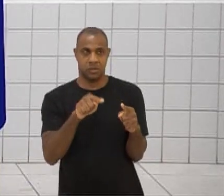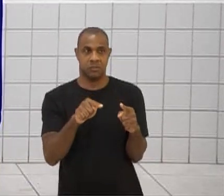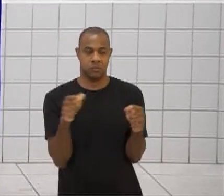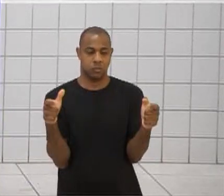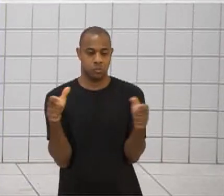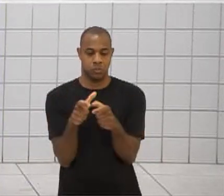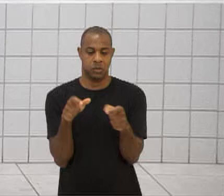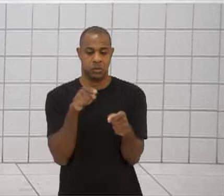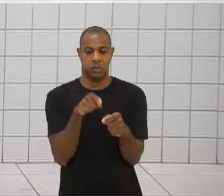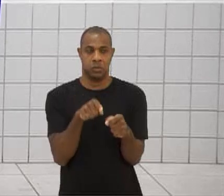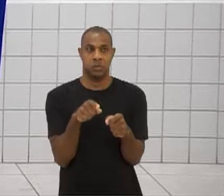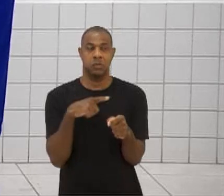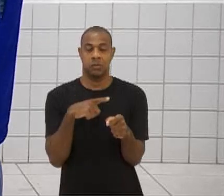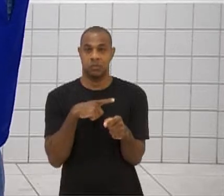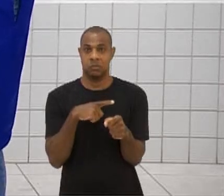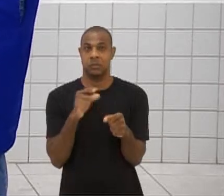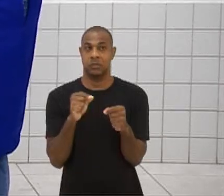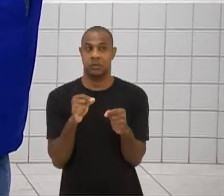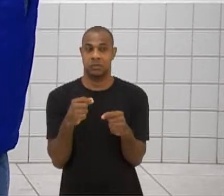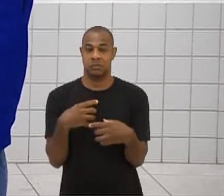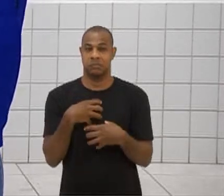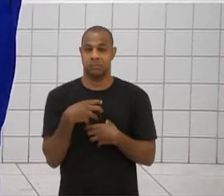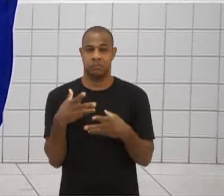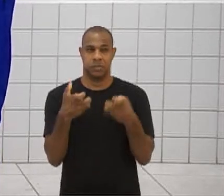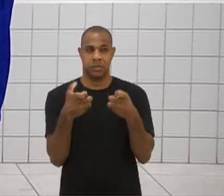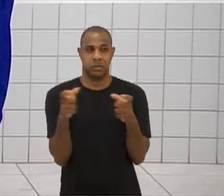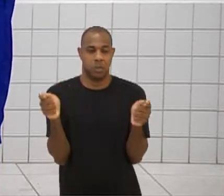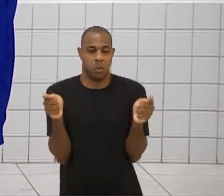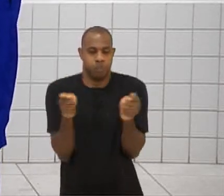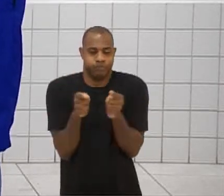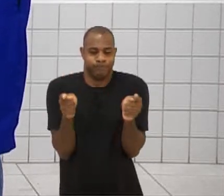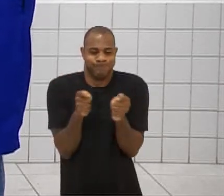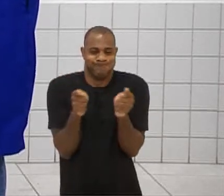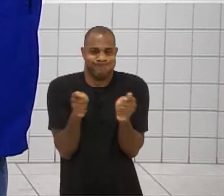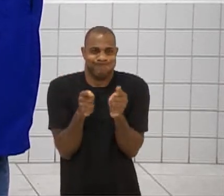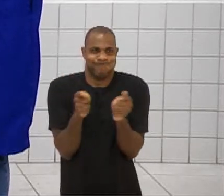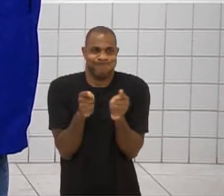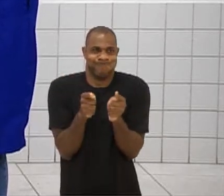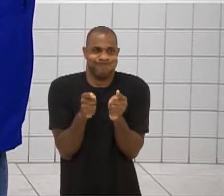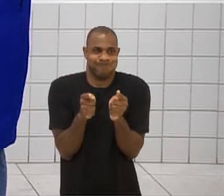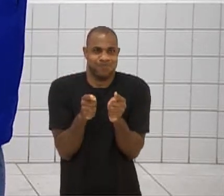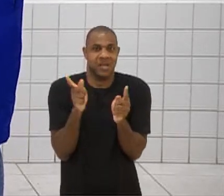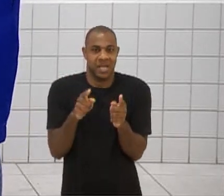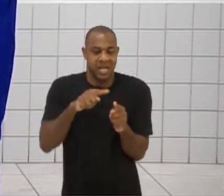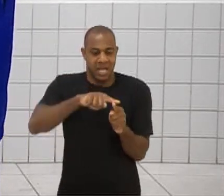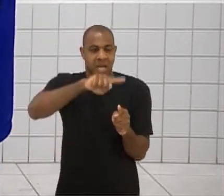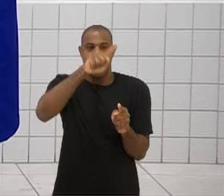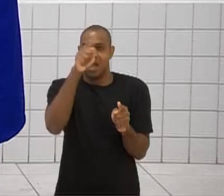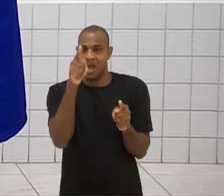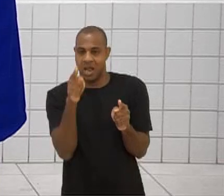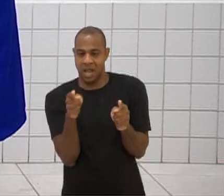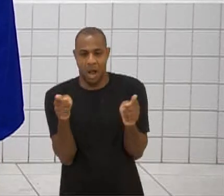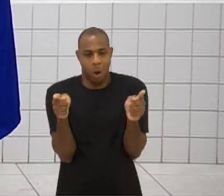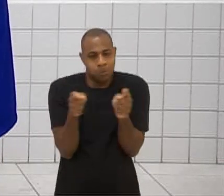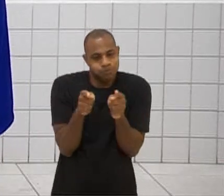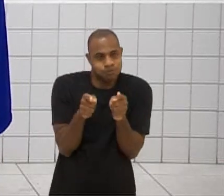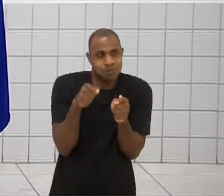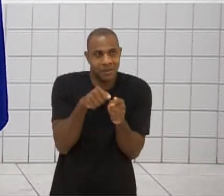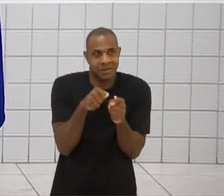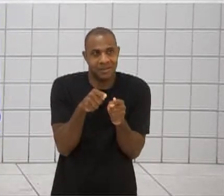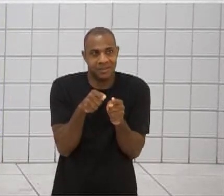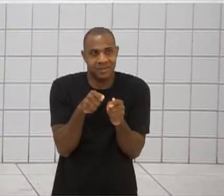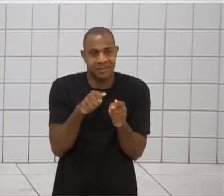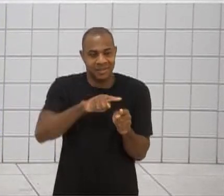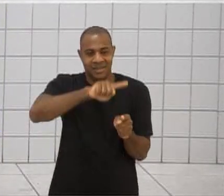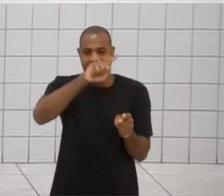menor. E ela também dá a sensação de que ela dá uma espremida na função. É como uma montanha, né? Aqui é um montinho, aqui é um